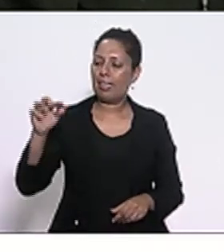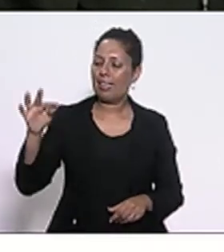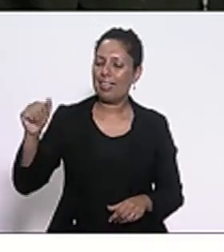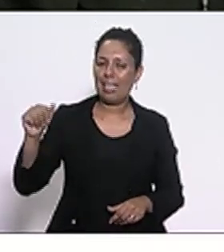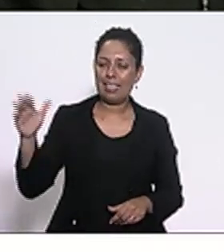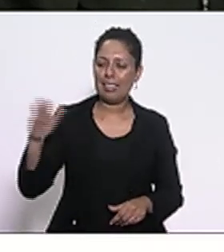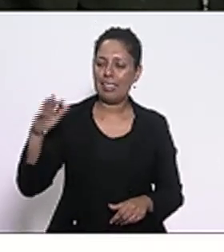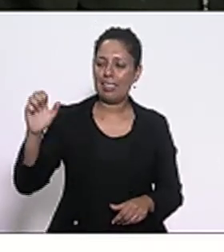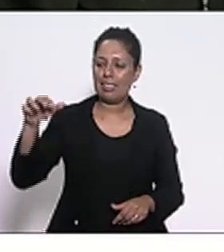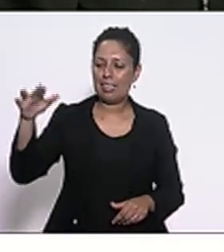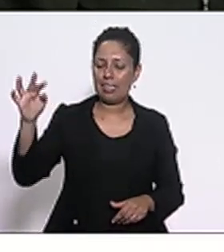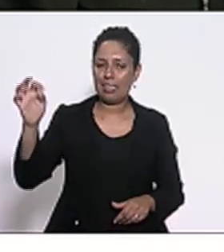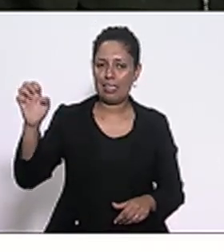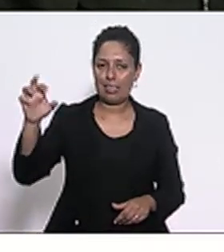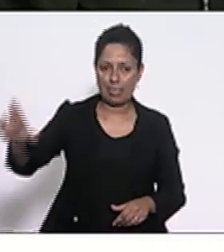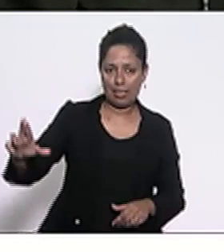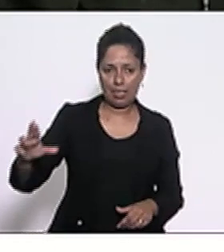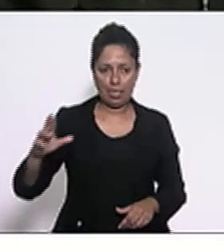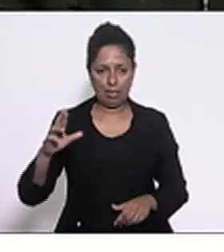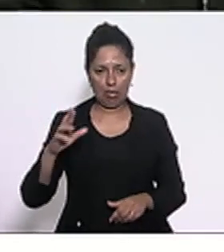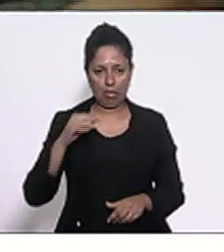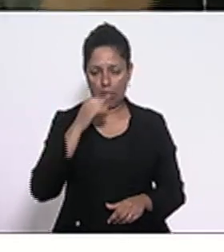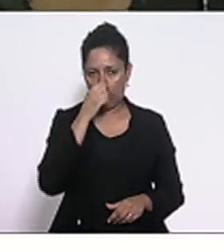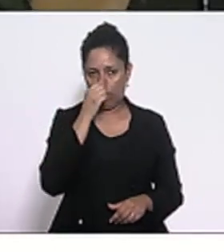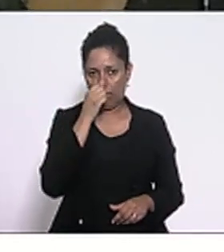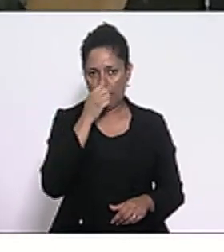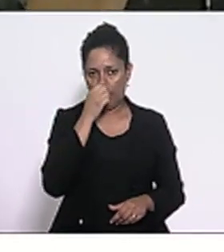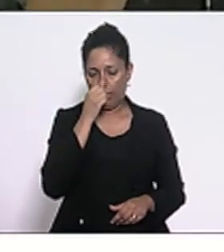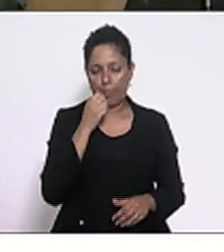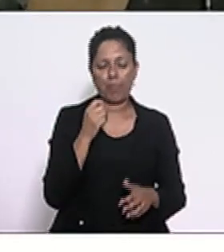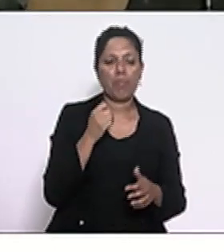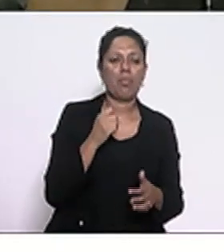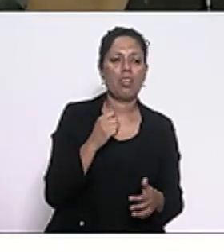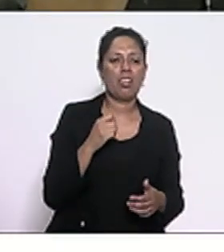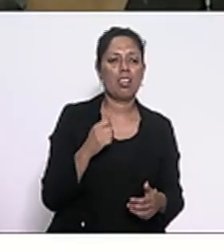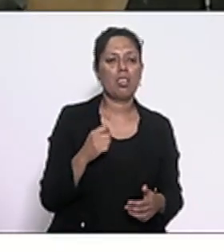plataforma baixa, que à medida que tem necessidade, você compra mais um